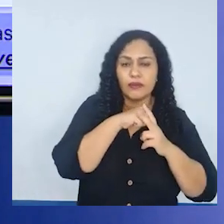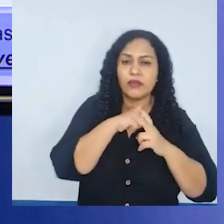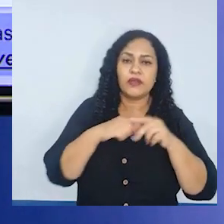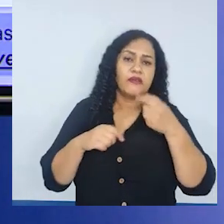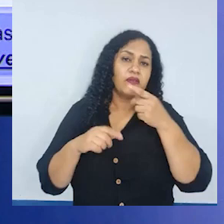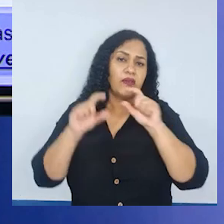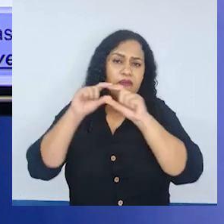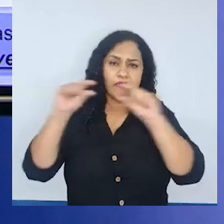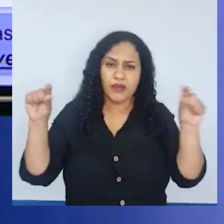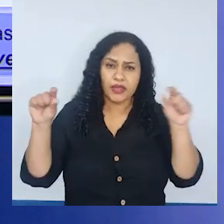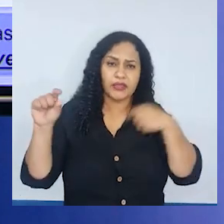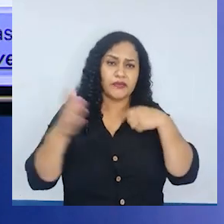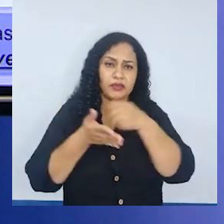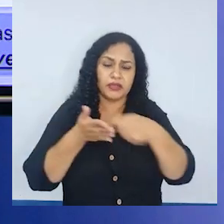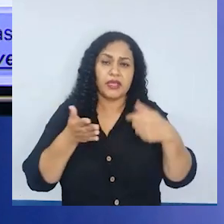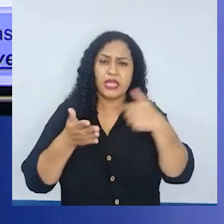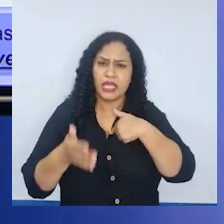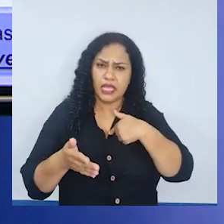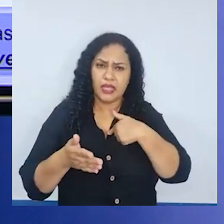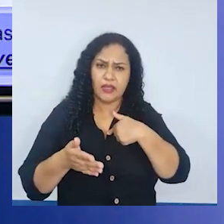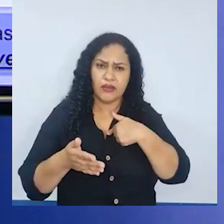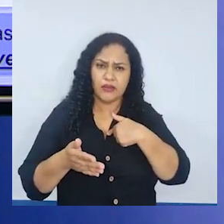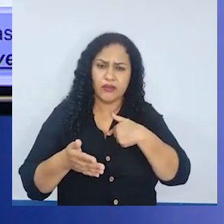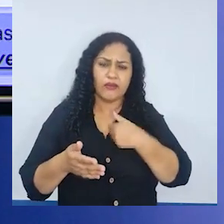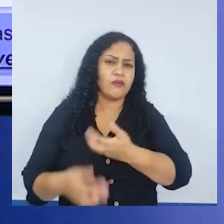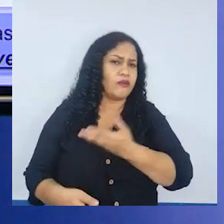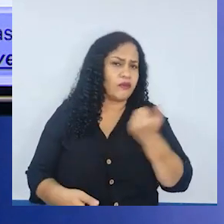eu vamos à escola?